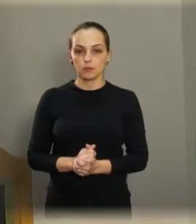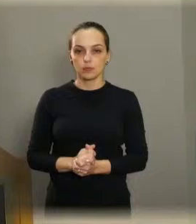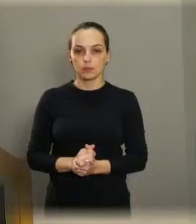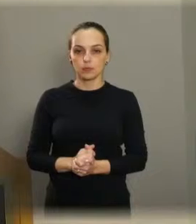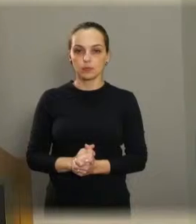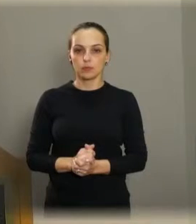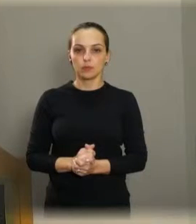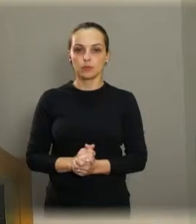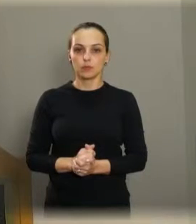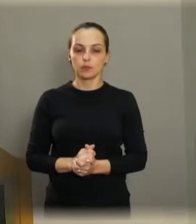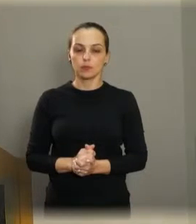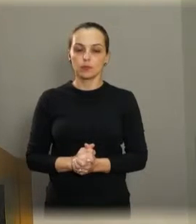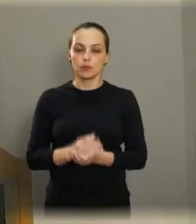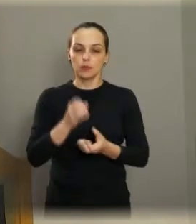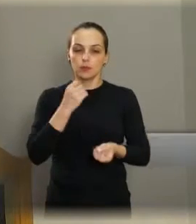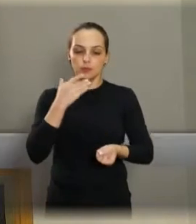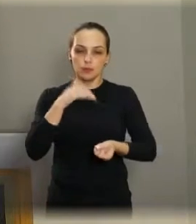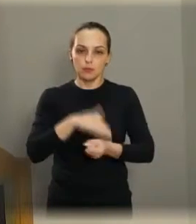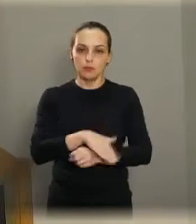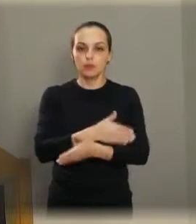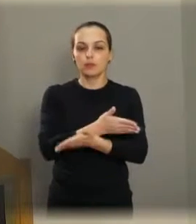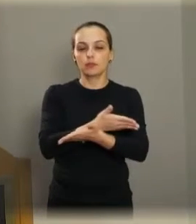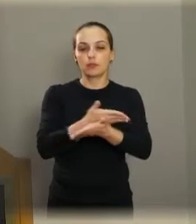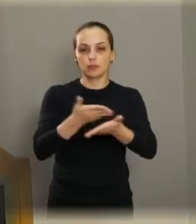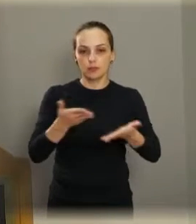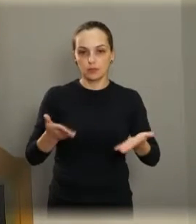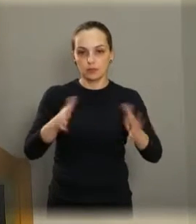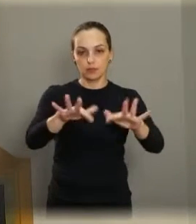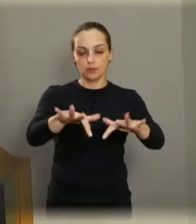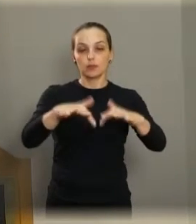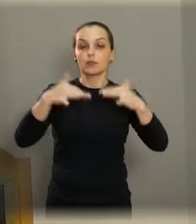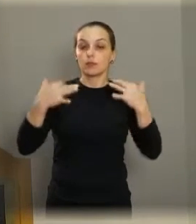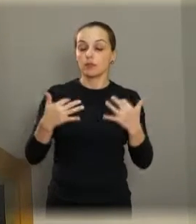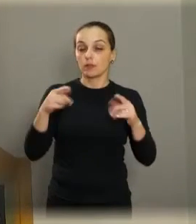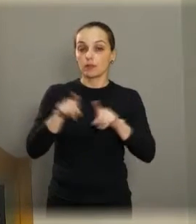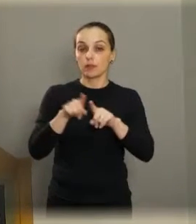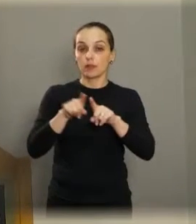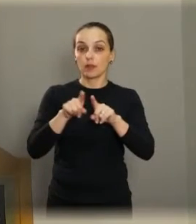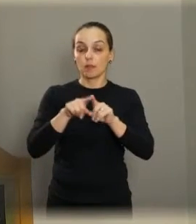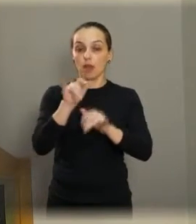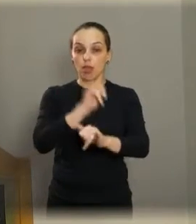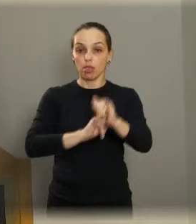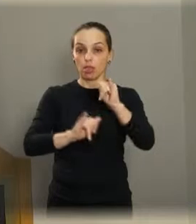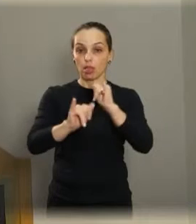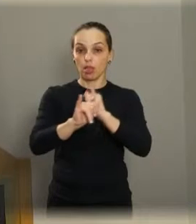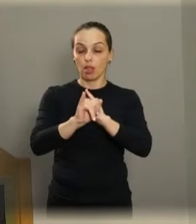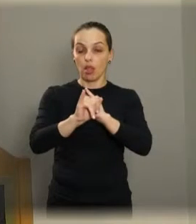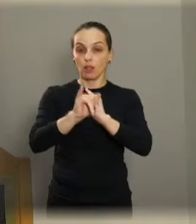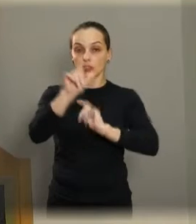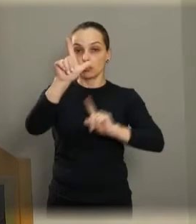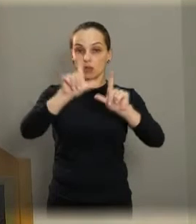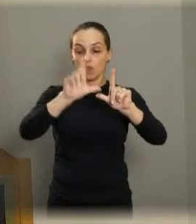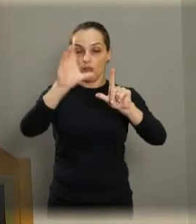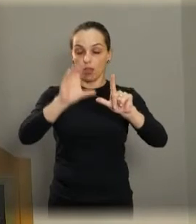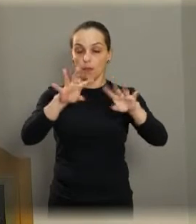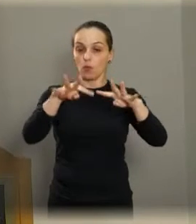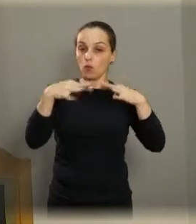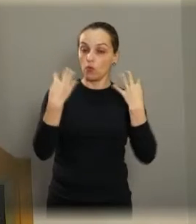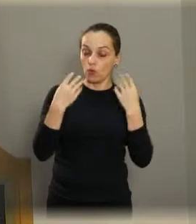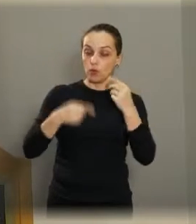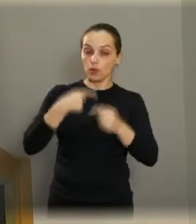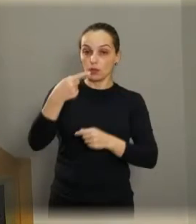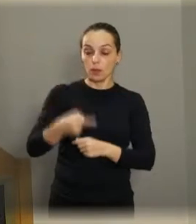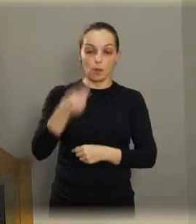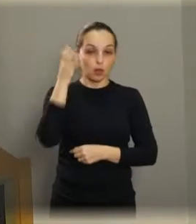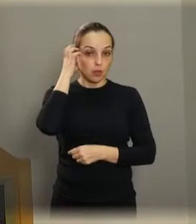boa noite a todos presentes no plenário também aqueles que nos acompanham ouvir internet posteriormente pela rádio Uniara